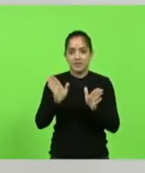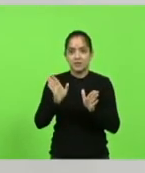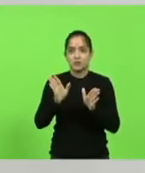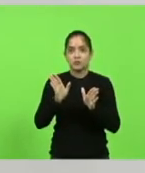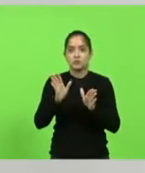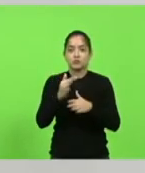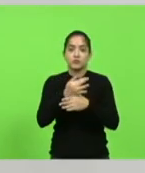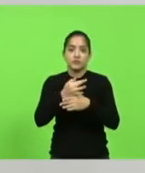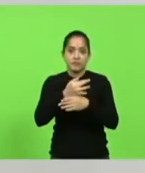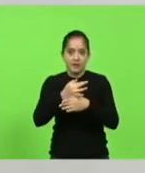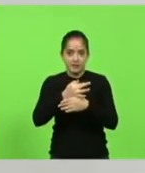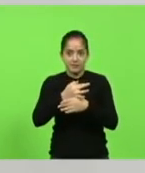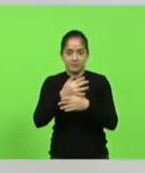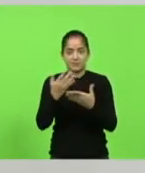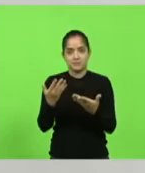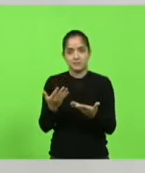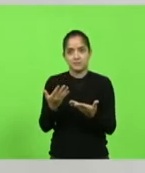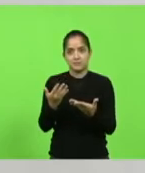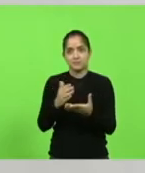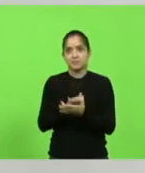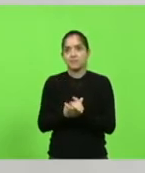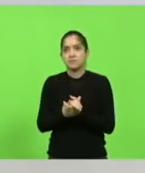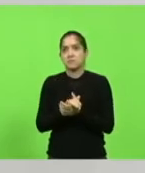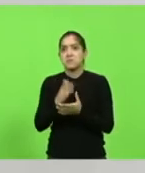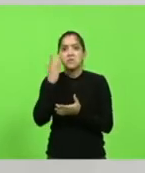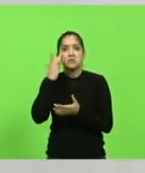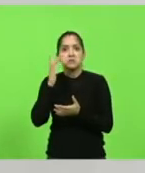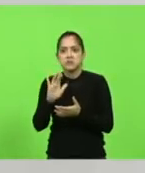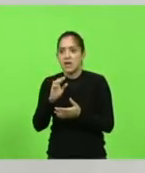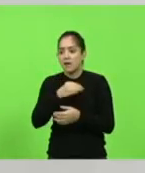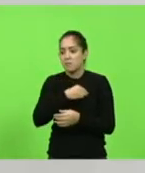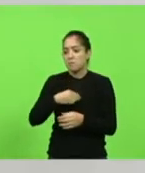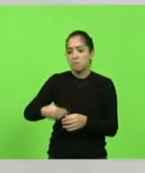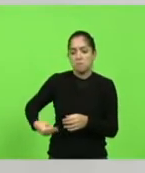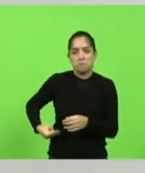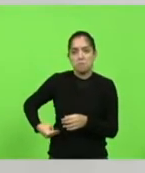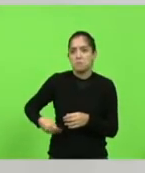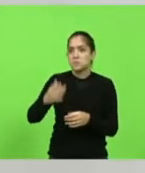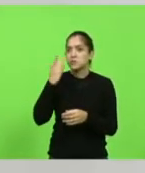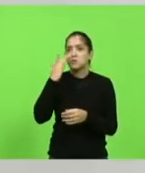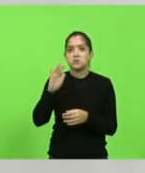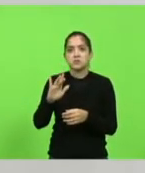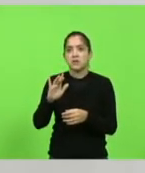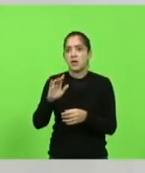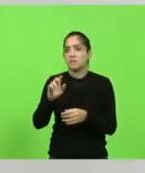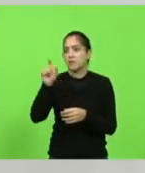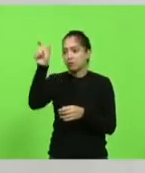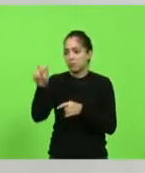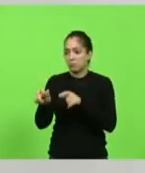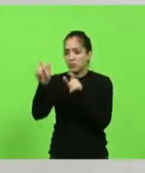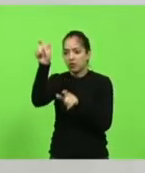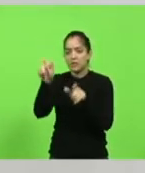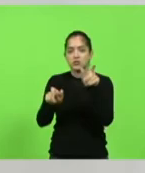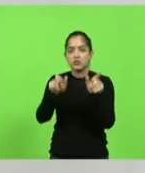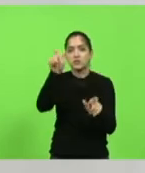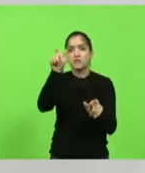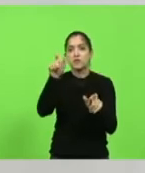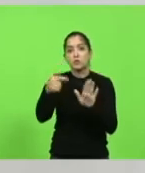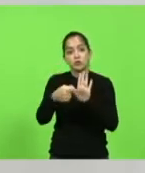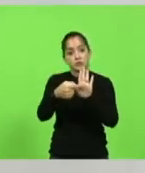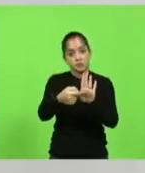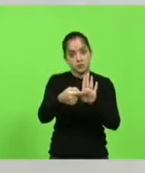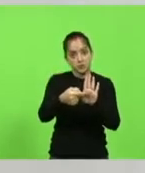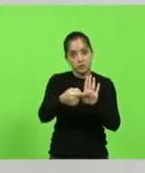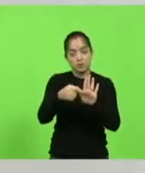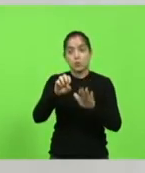sessões. Não se sabe quem são os ministros da Suprema Corte dos Estados Unidos, a não ser quando são indicados e quando